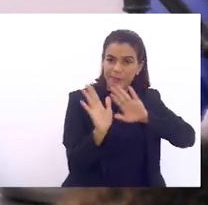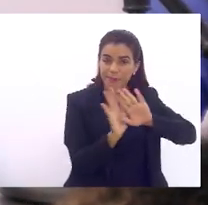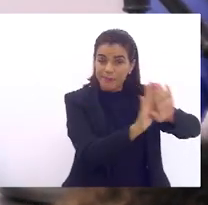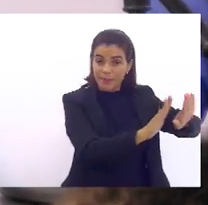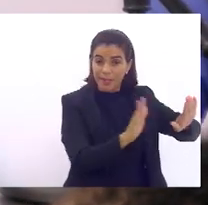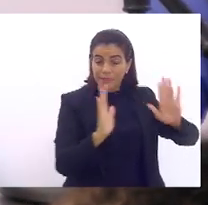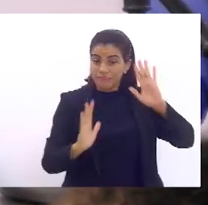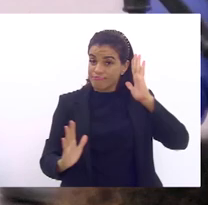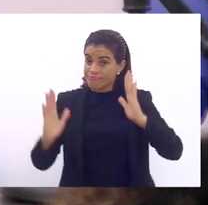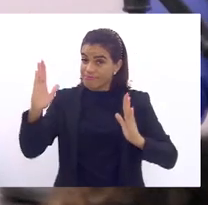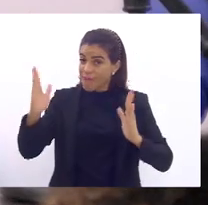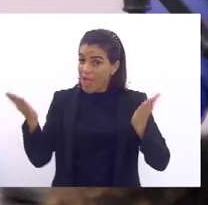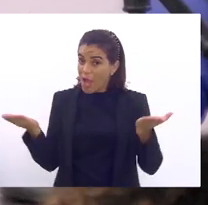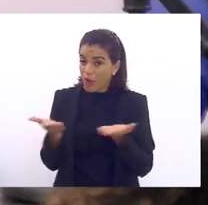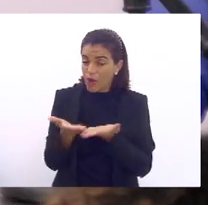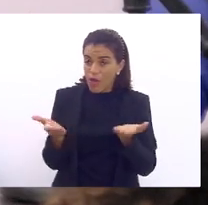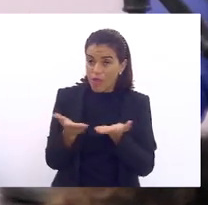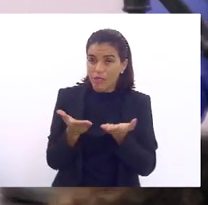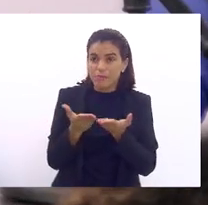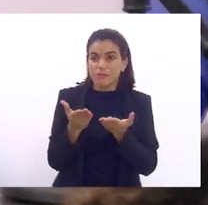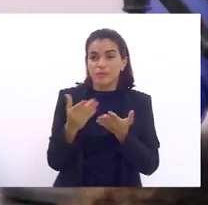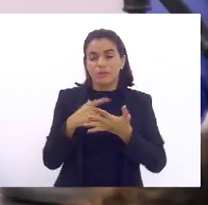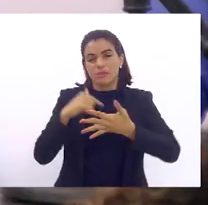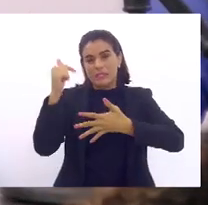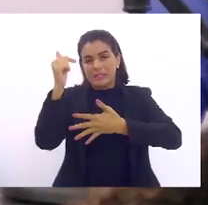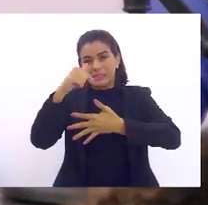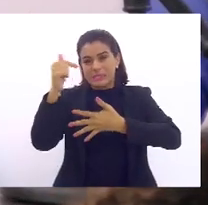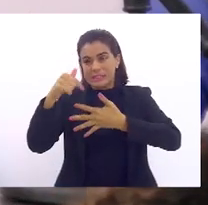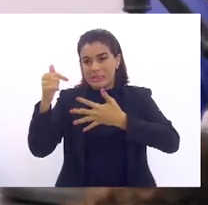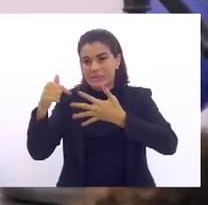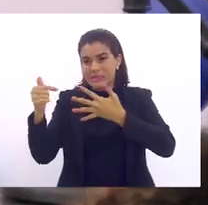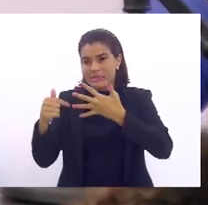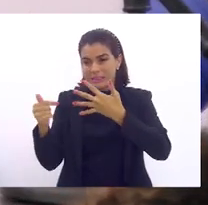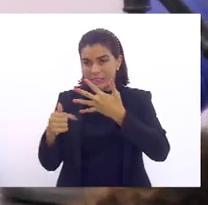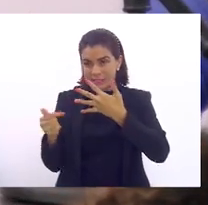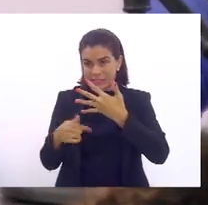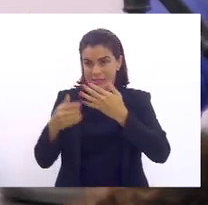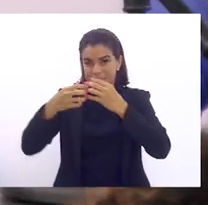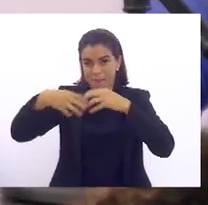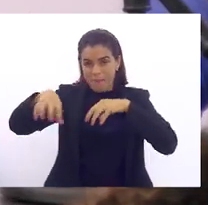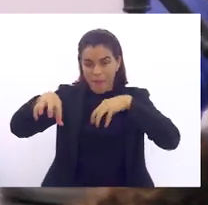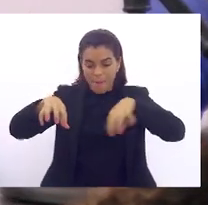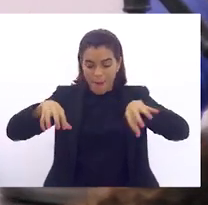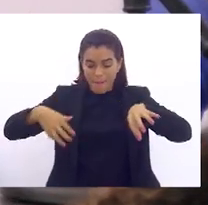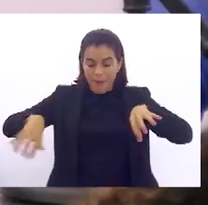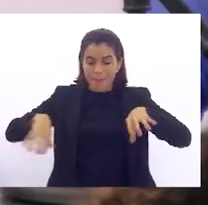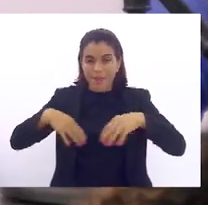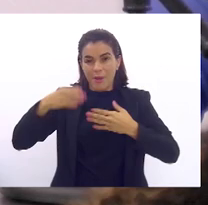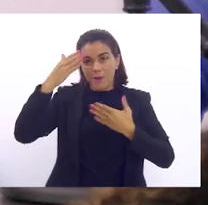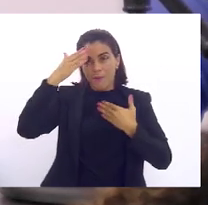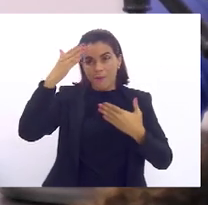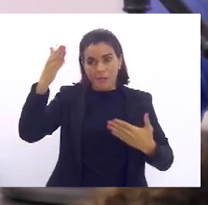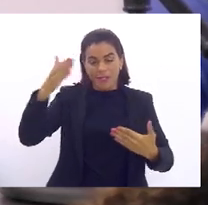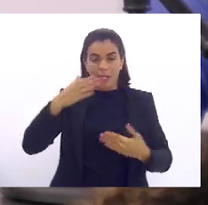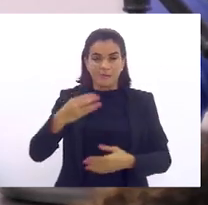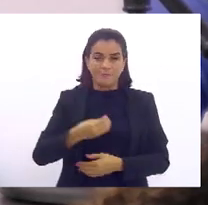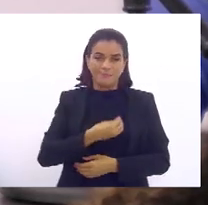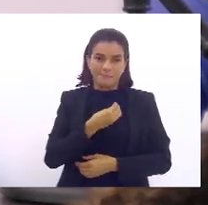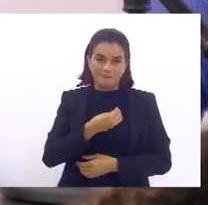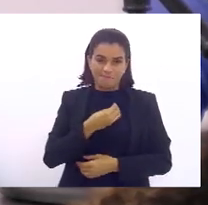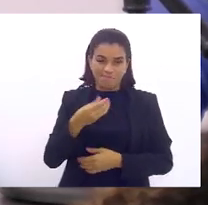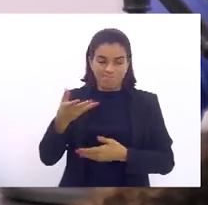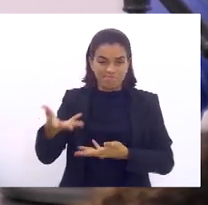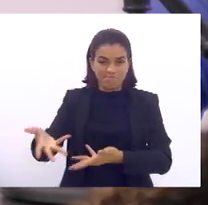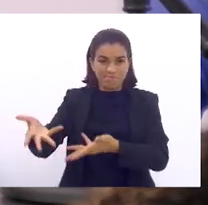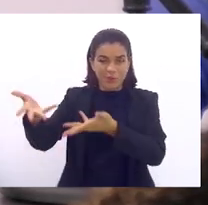todas eh essas ições E essas interseções e muito obrigada por poder participar e est